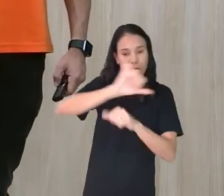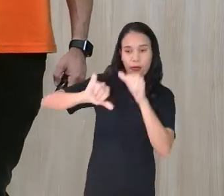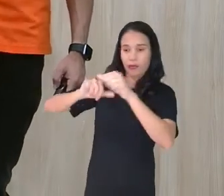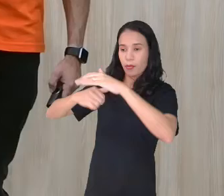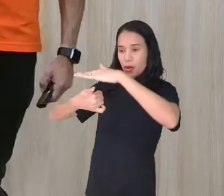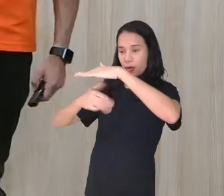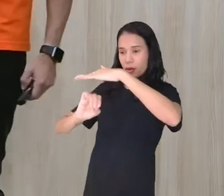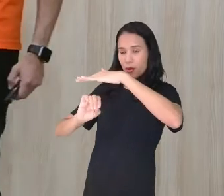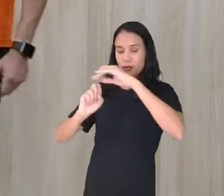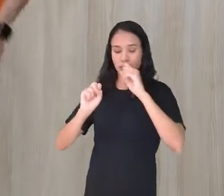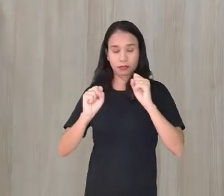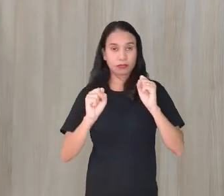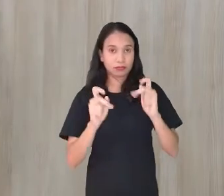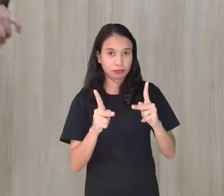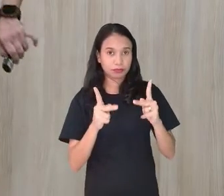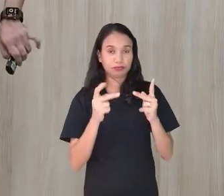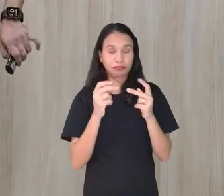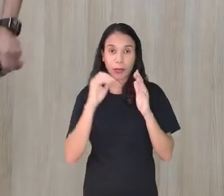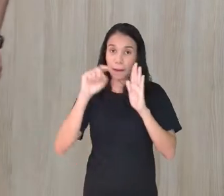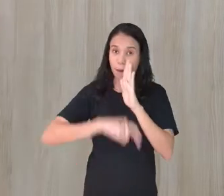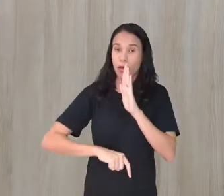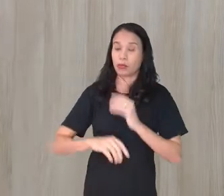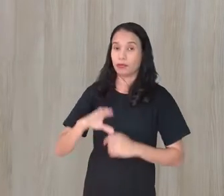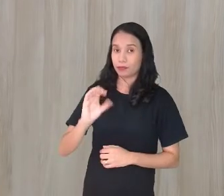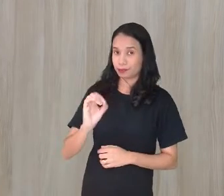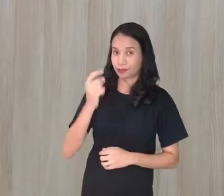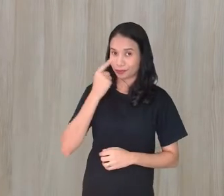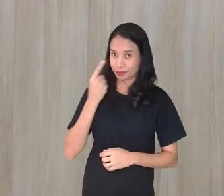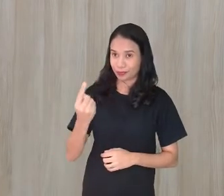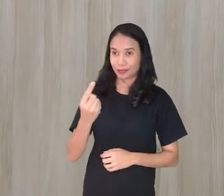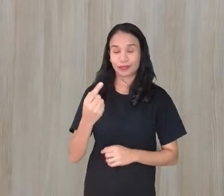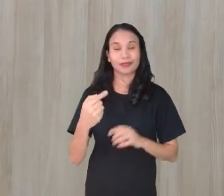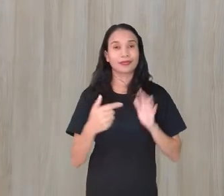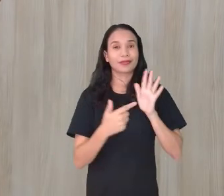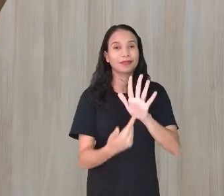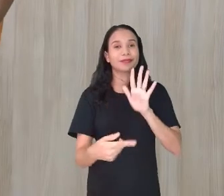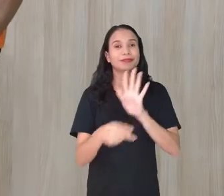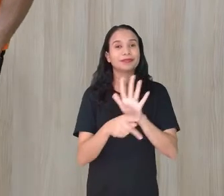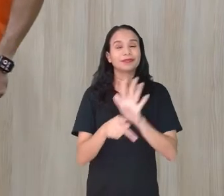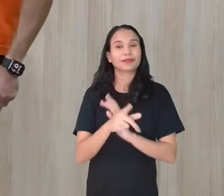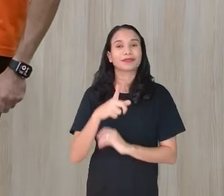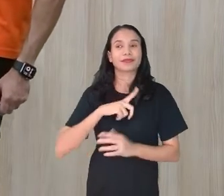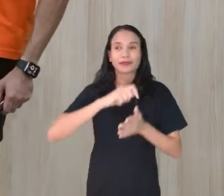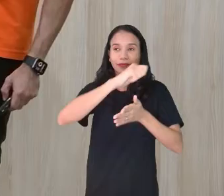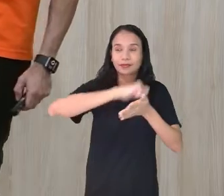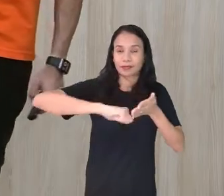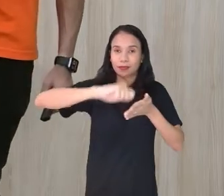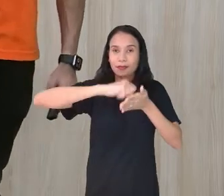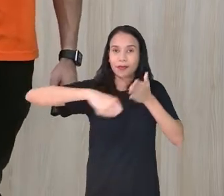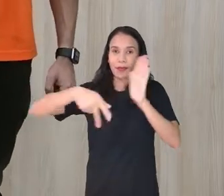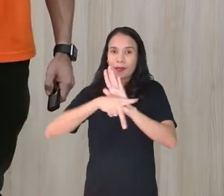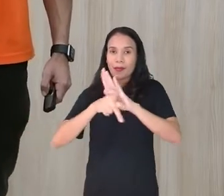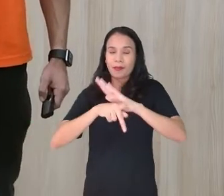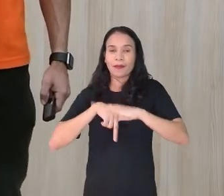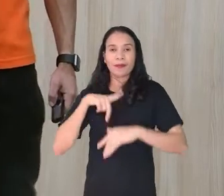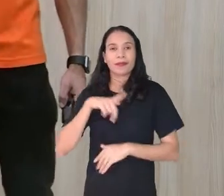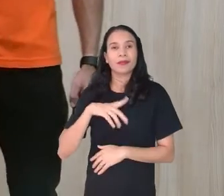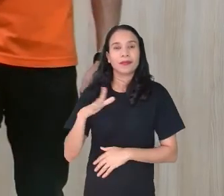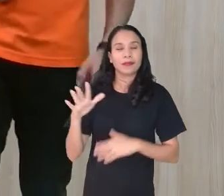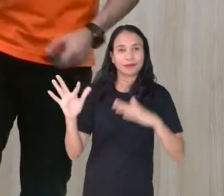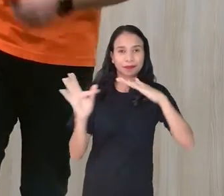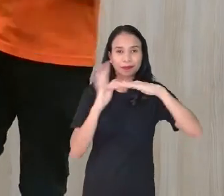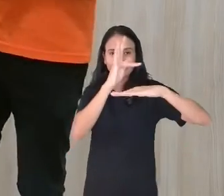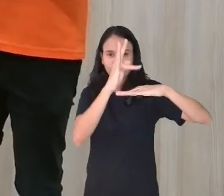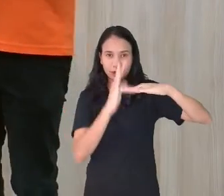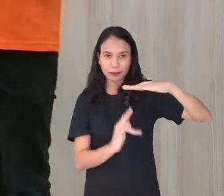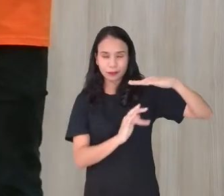de 10, beleza? Tirando o zero, tá, gente? Então, vou pegar e vou escrever uma fração aqui com o denominador 10.